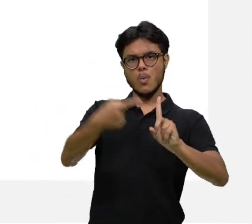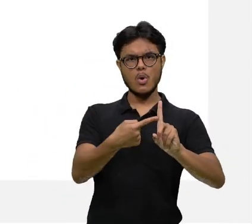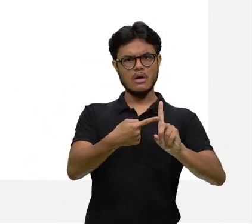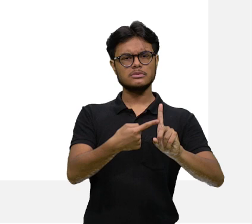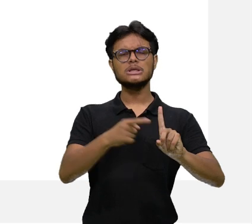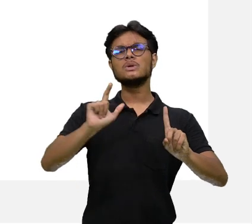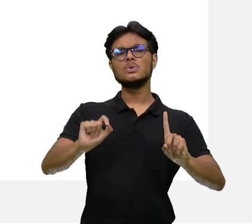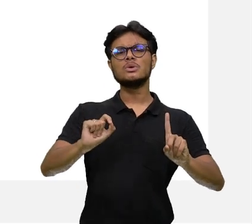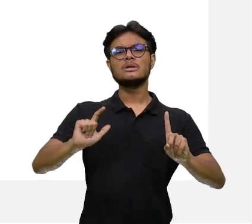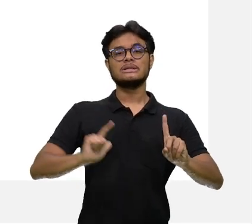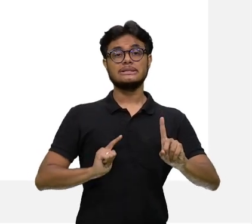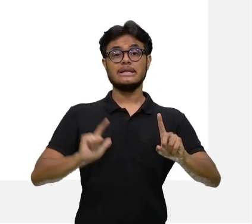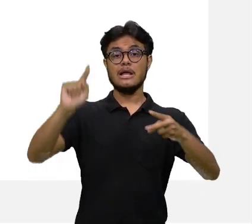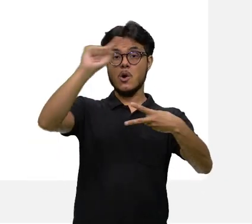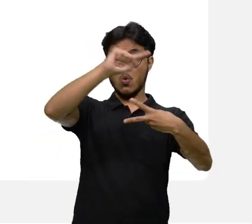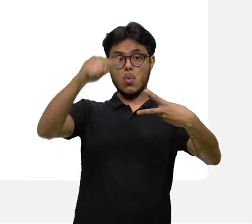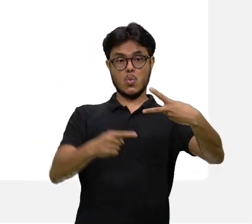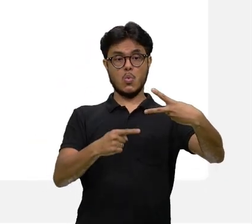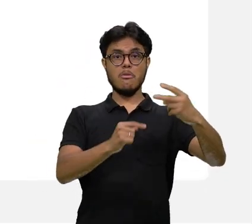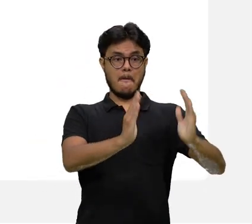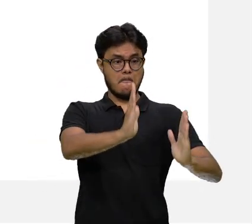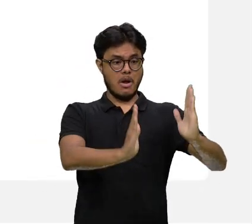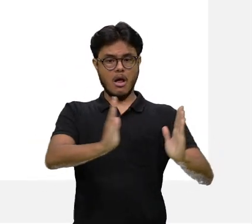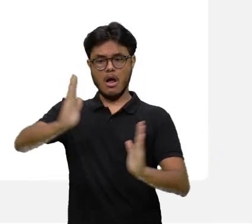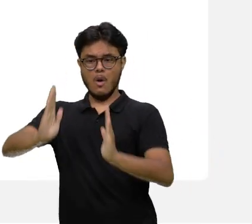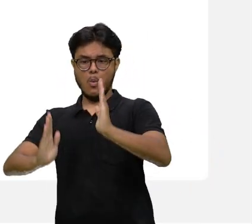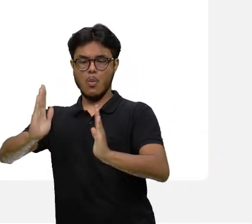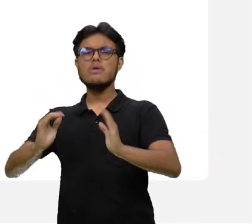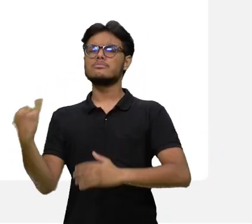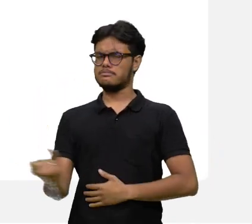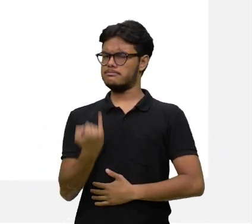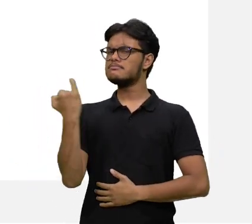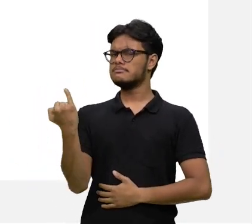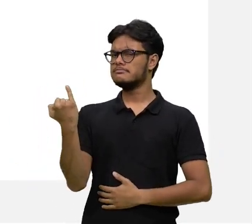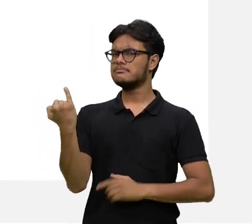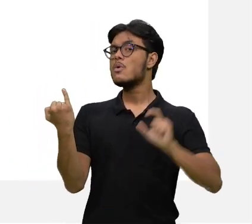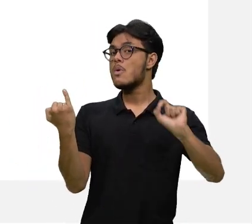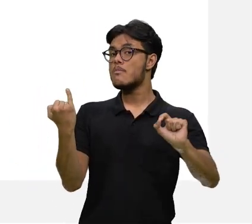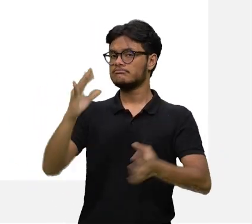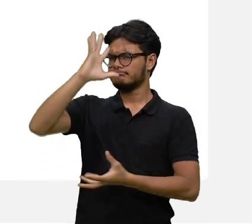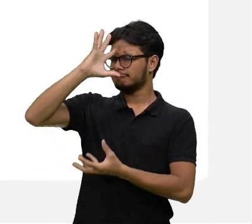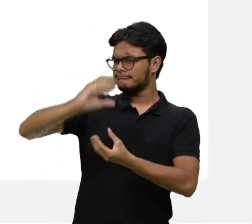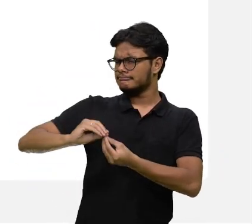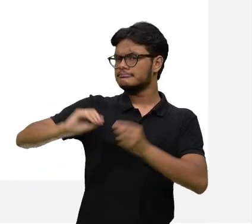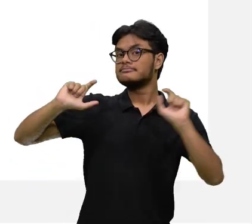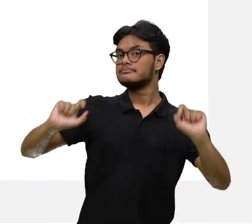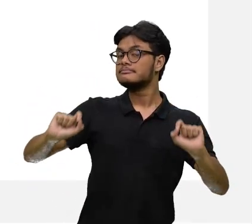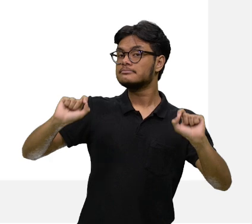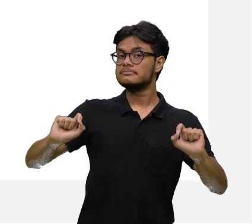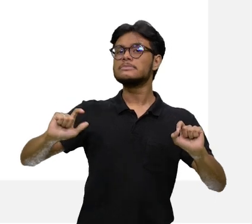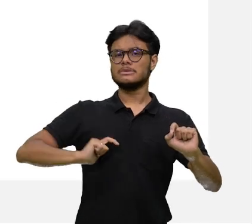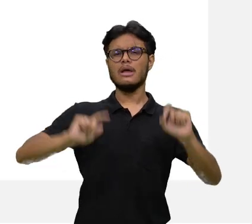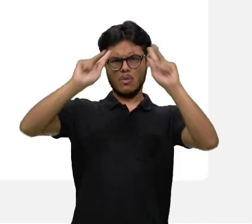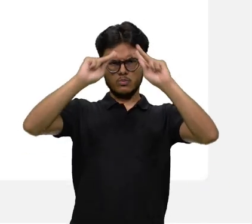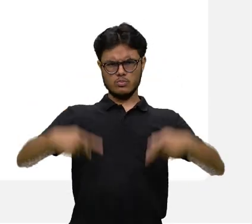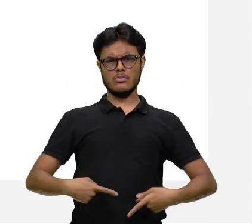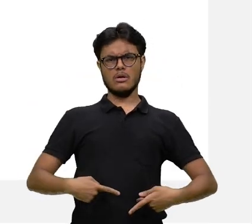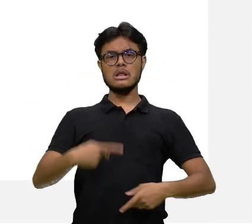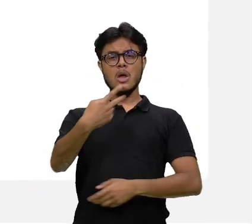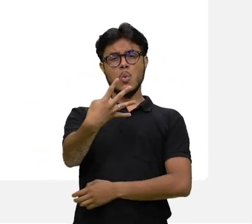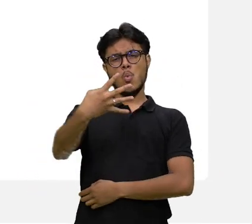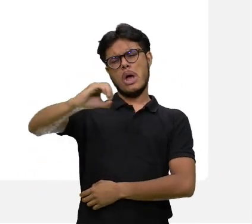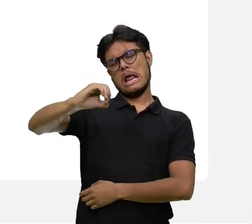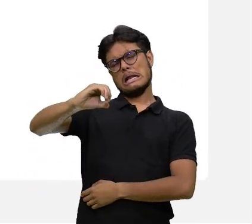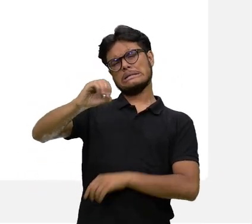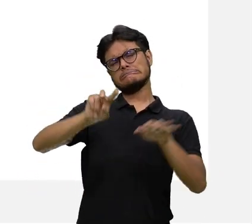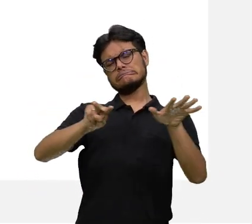ela envolve dois momentos extremamente importantes. Porque a gente tem que entender que são, né, no caso da espécie humana, 40